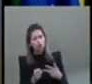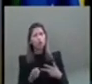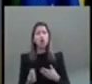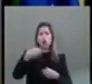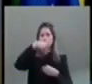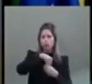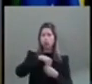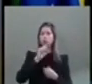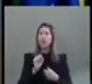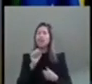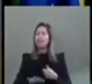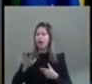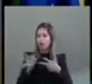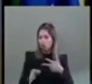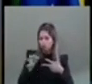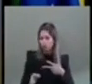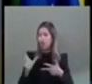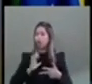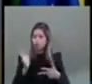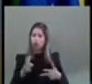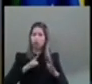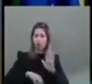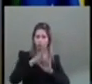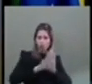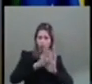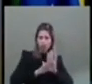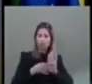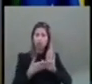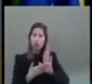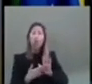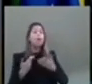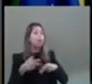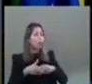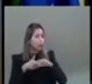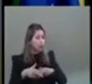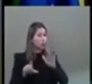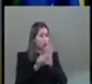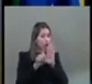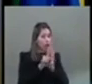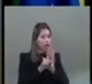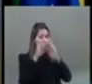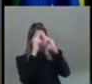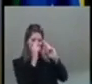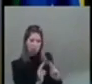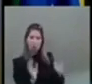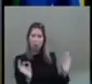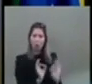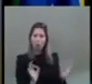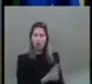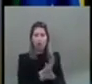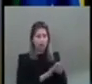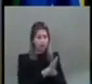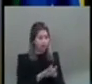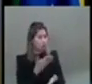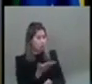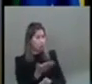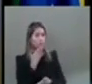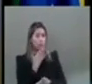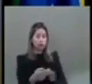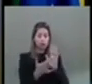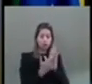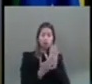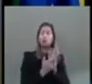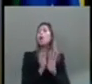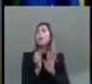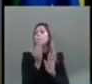membros do Judiciário como consta do texto e é com base nessa lei de abuso de autoridade que veio a Tribuna para confirmar o requerimento definido como